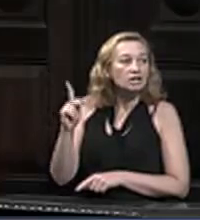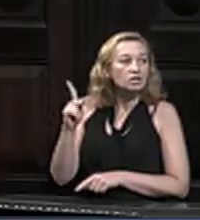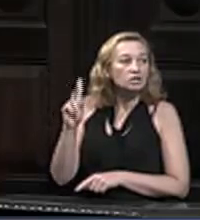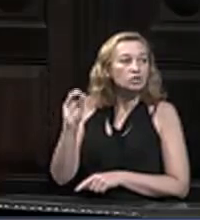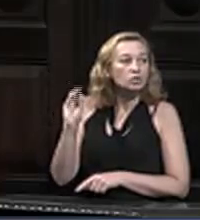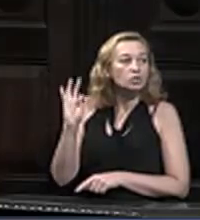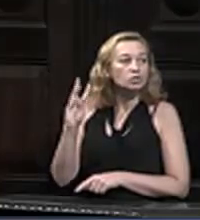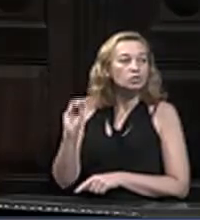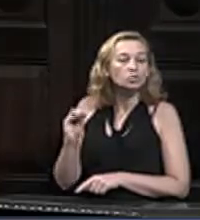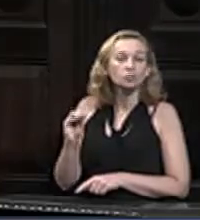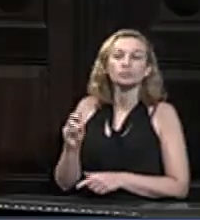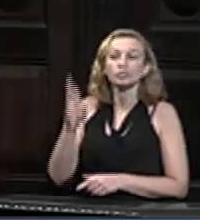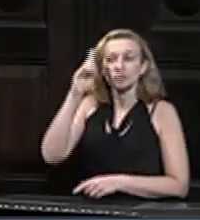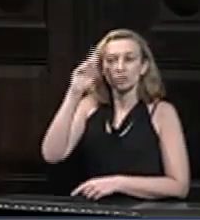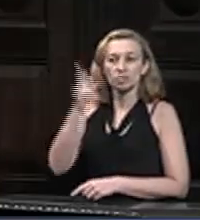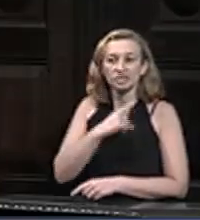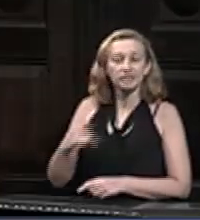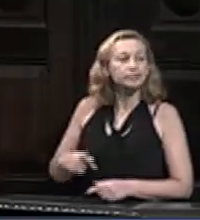presidente,